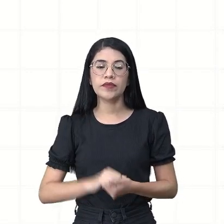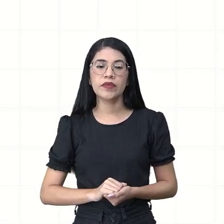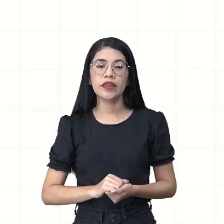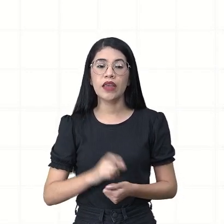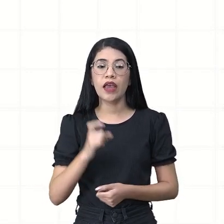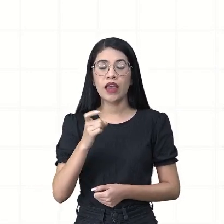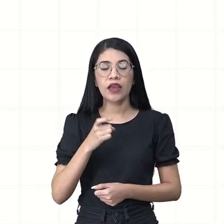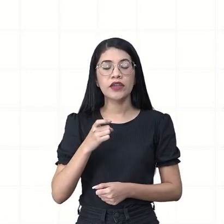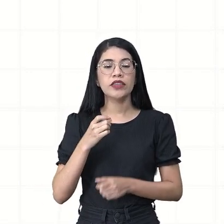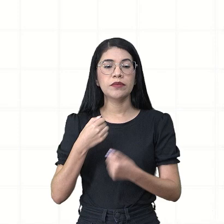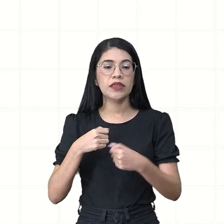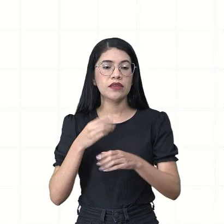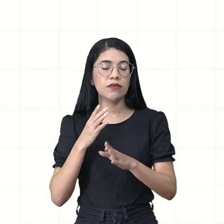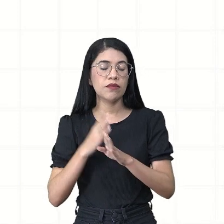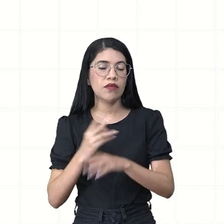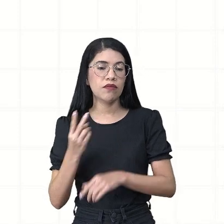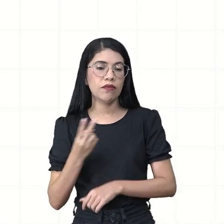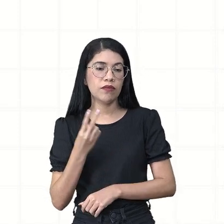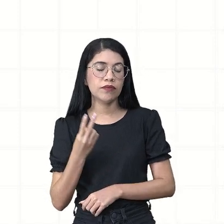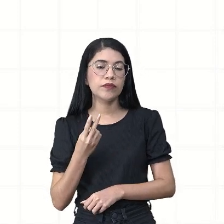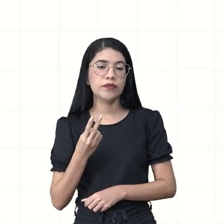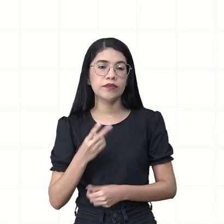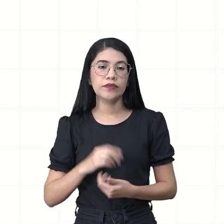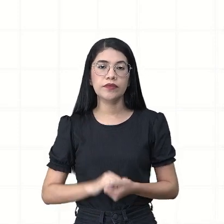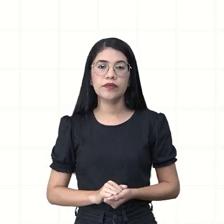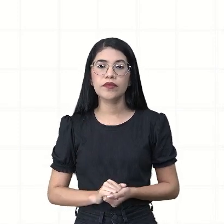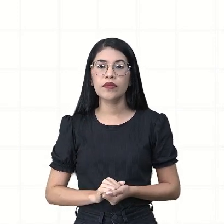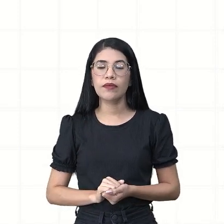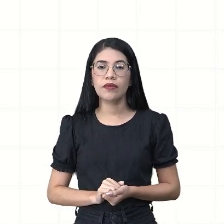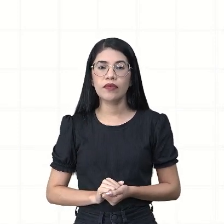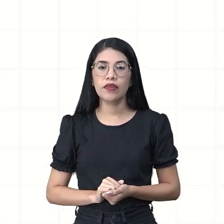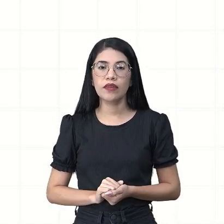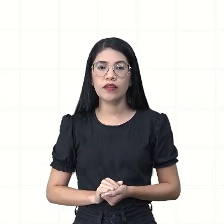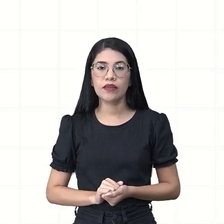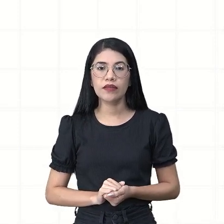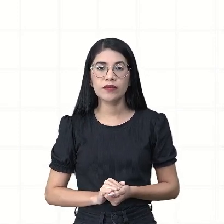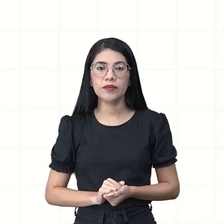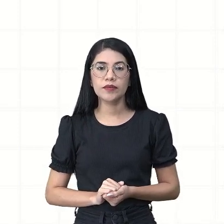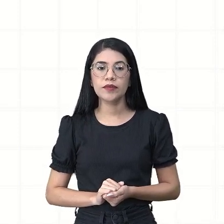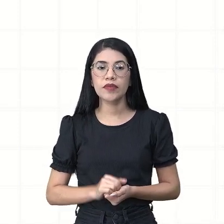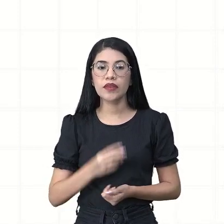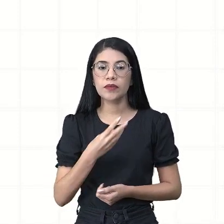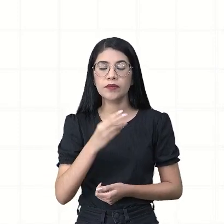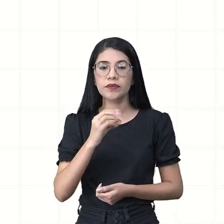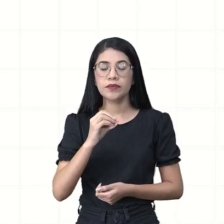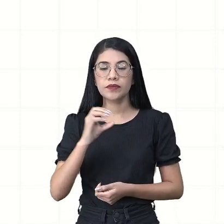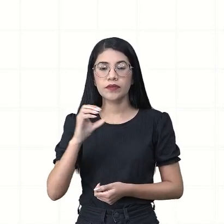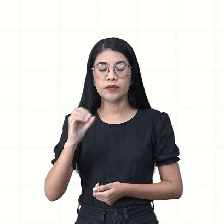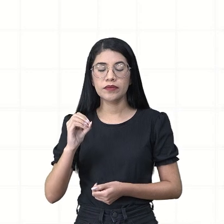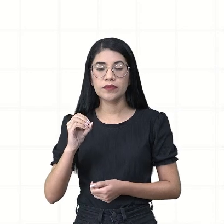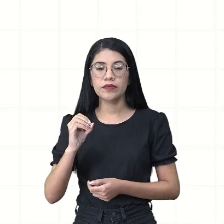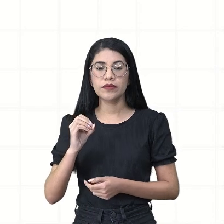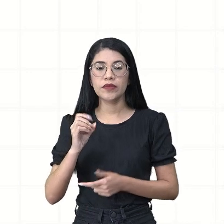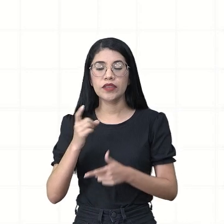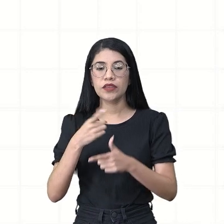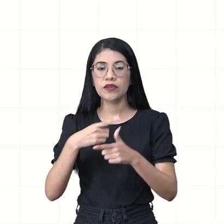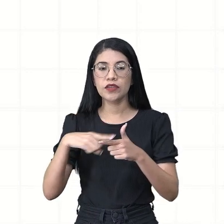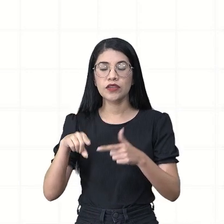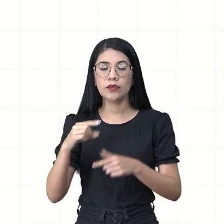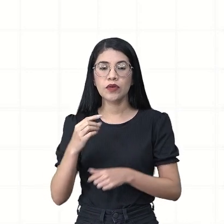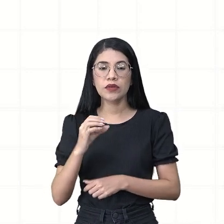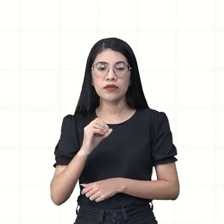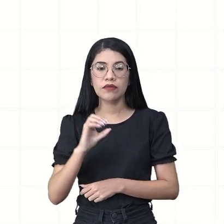né, que é essa transformação que eu quero encontrar, vai ser 300 dividido por 1